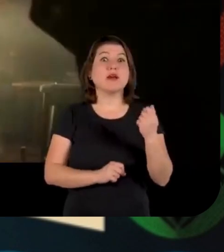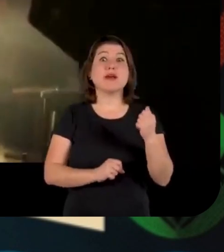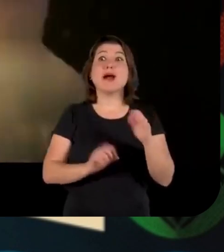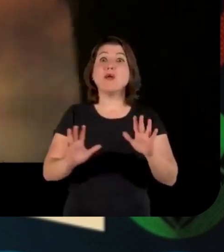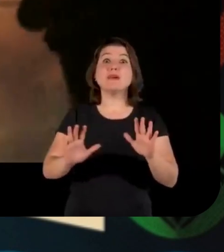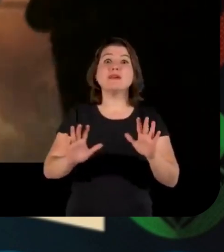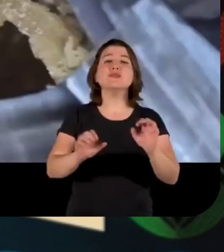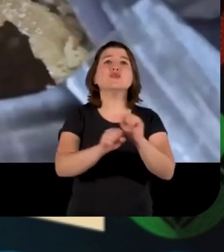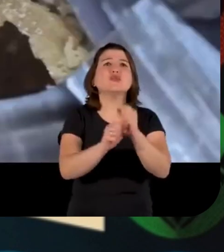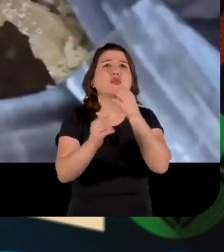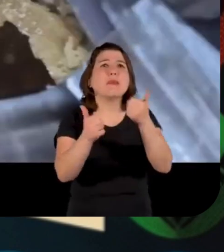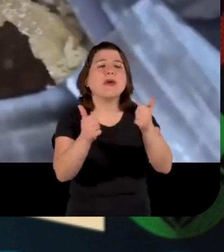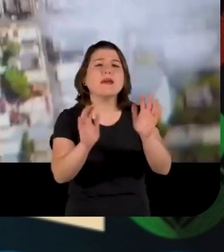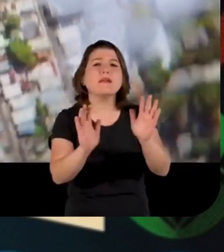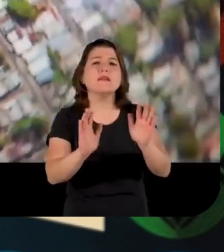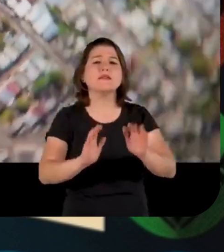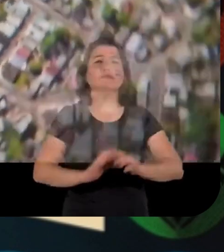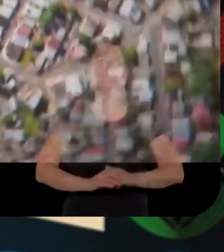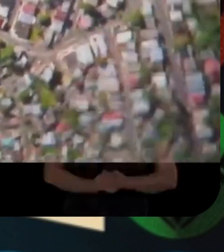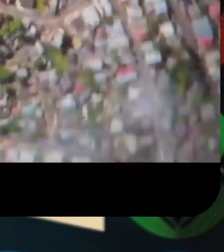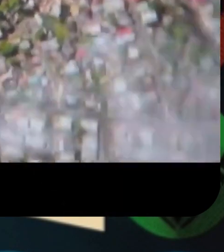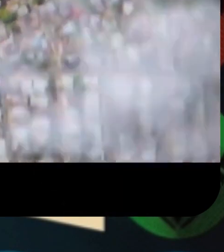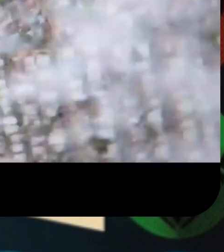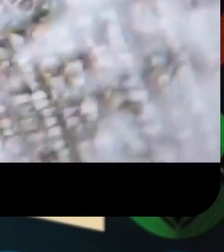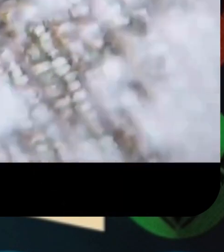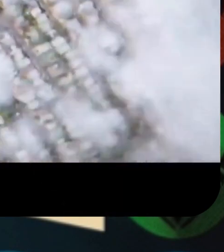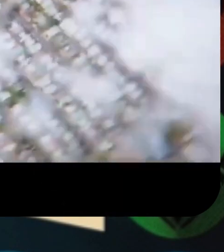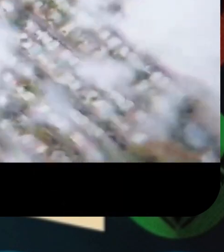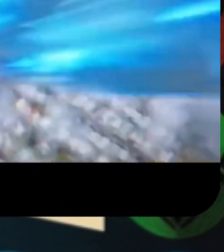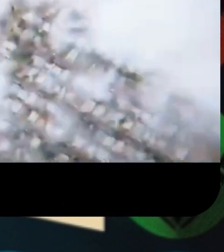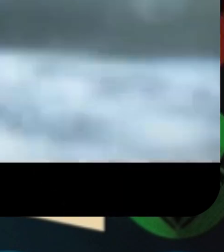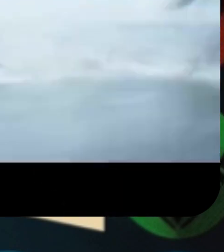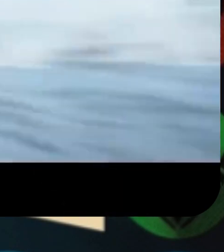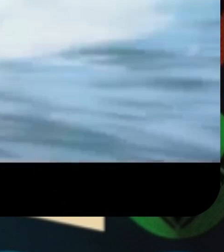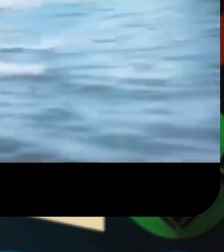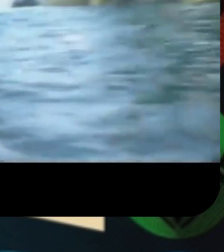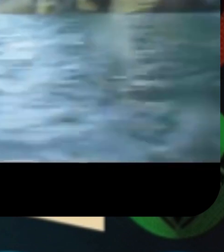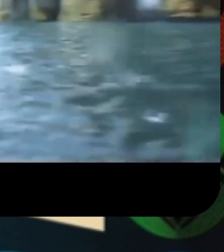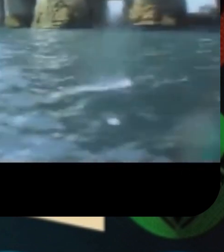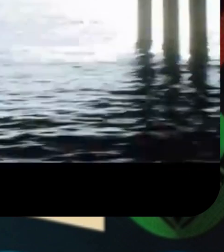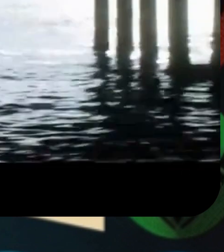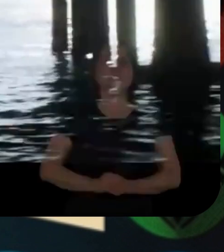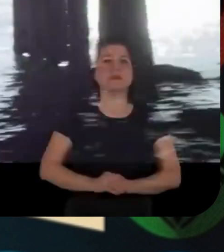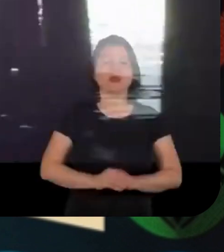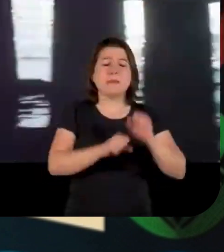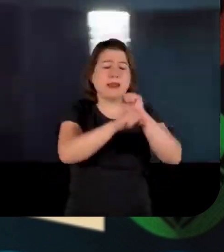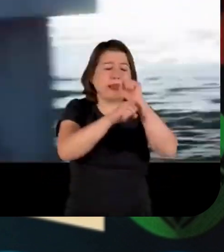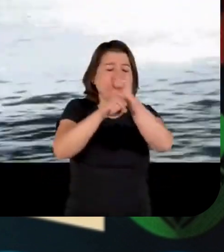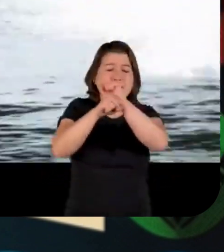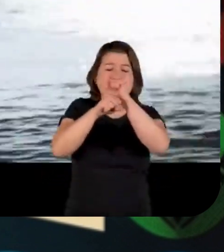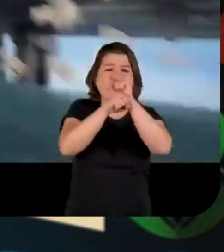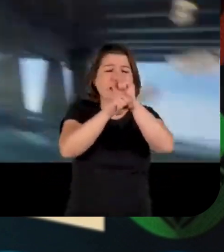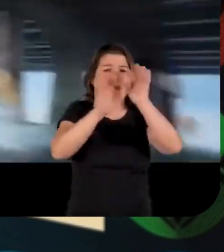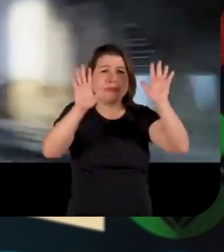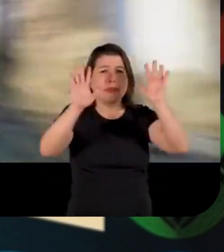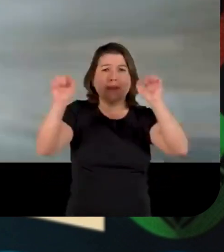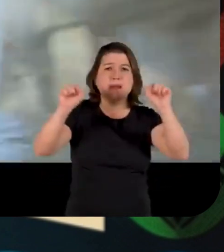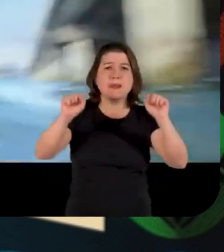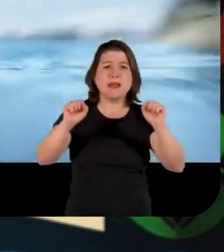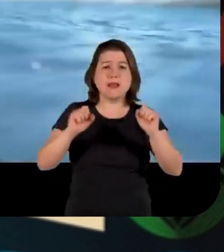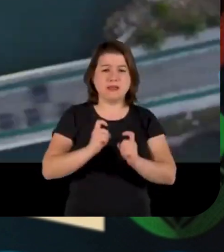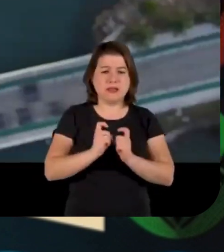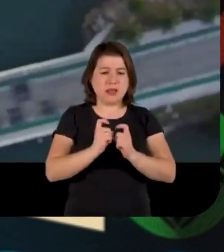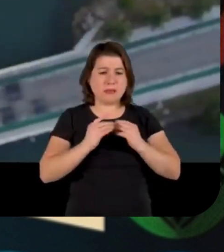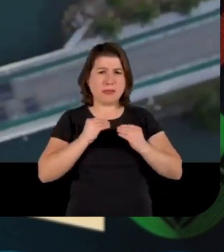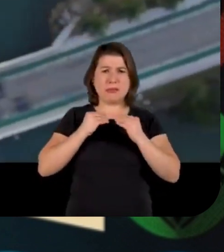dentro do universo, né? A parte mais legal que se mostra assim rapidamente da referência de outros, que o principal, ele é formado